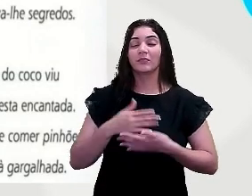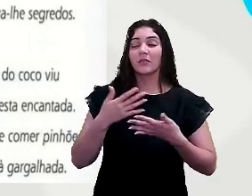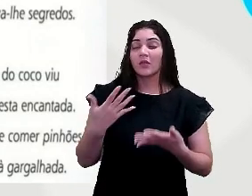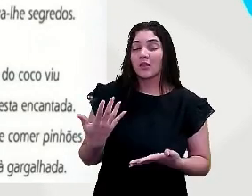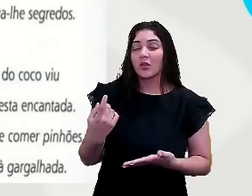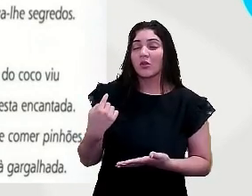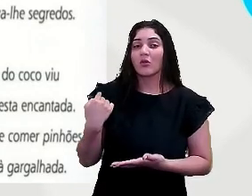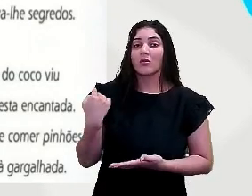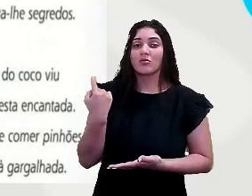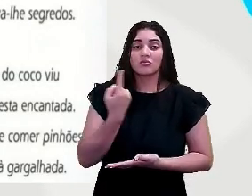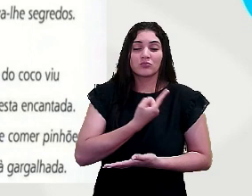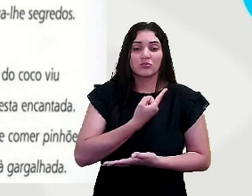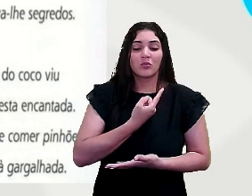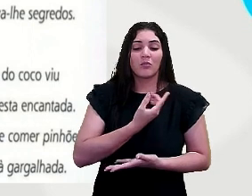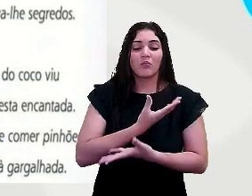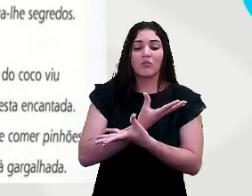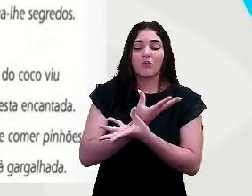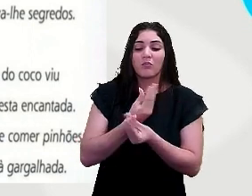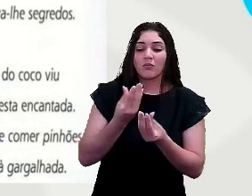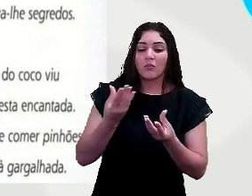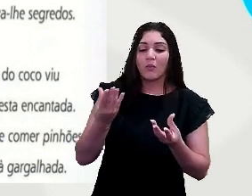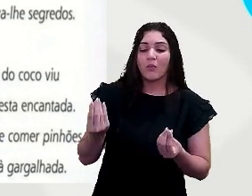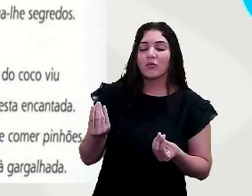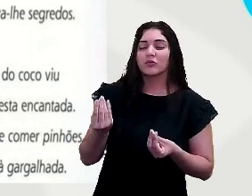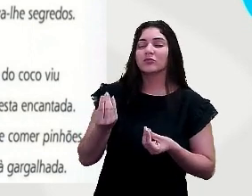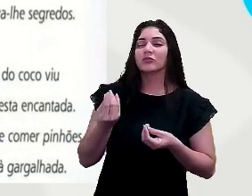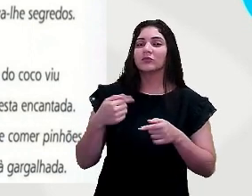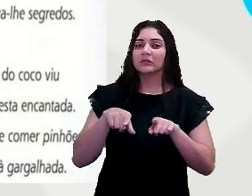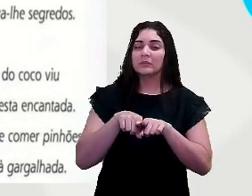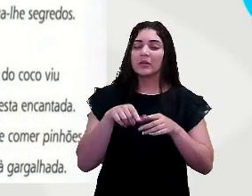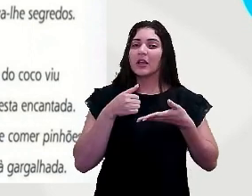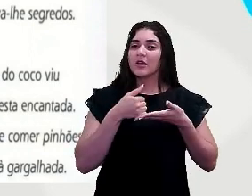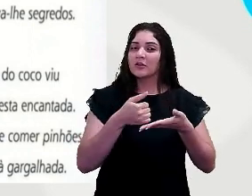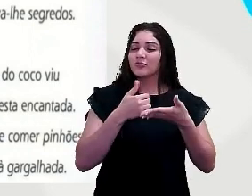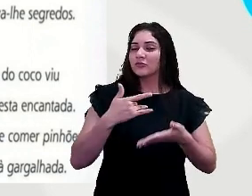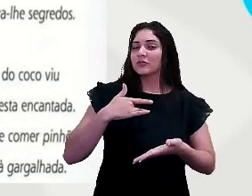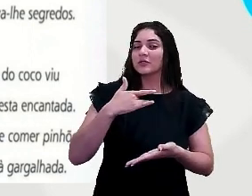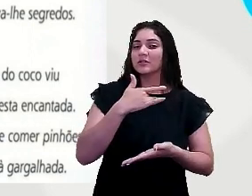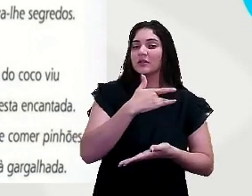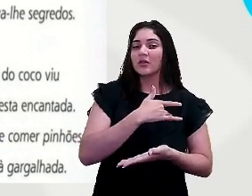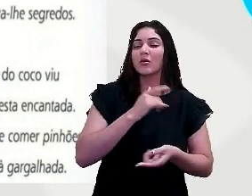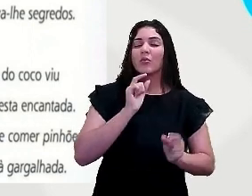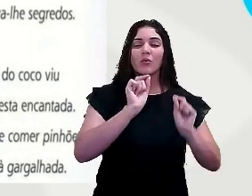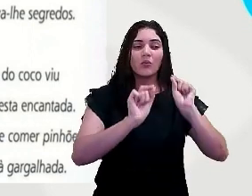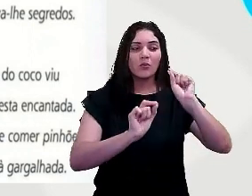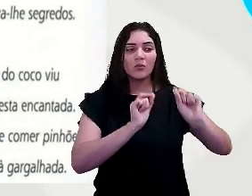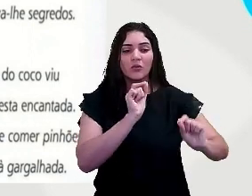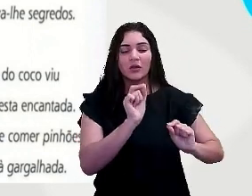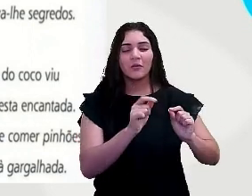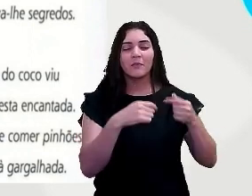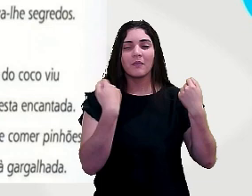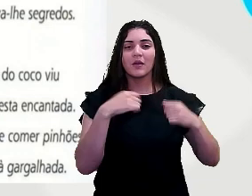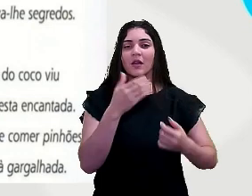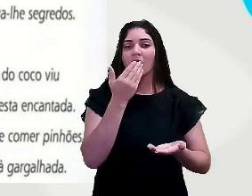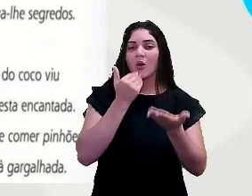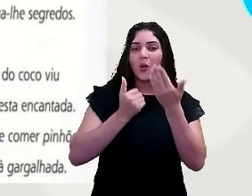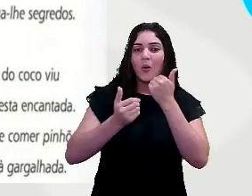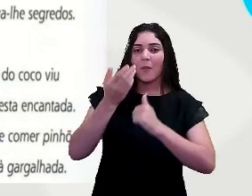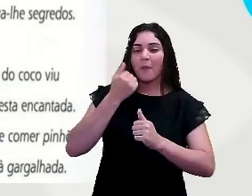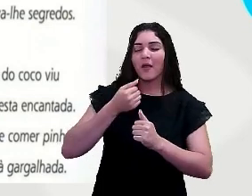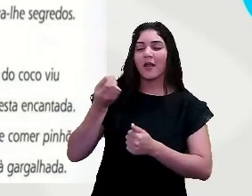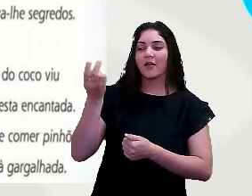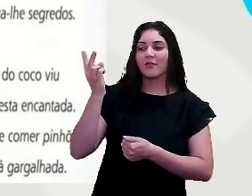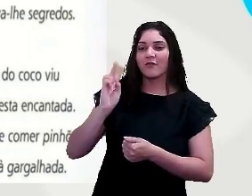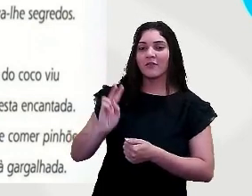Somos muitos como vês, e a saúde te oferecemos. O que tens é que de ingerir as vitaminas